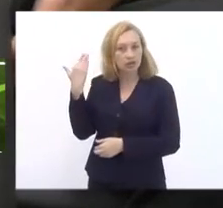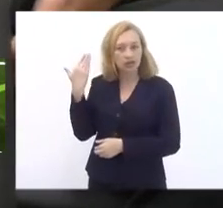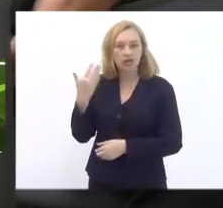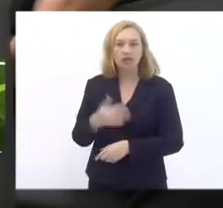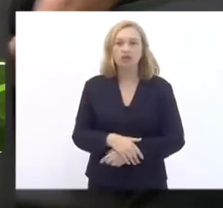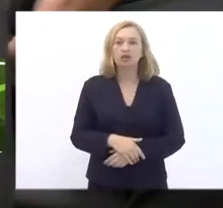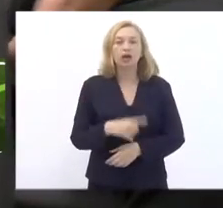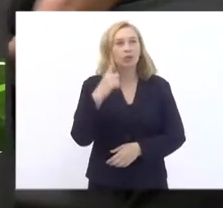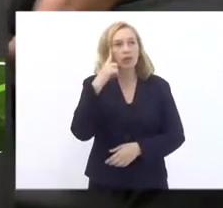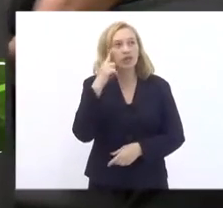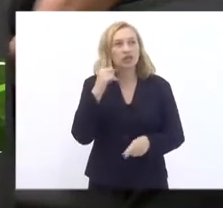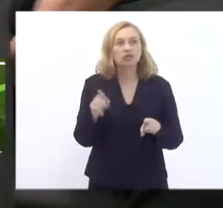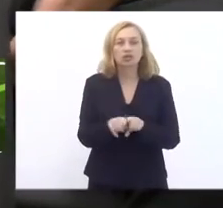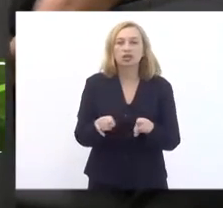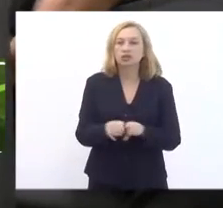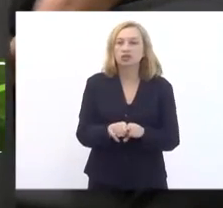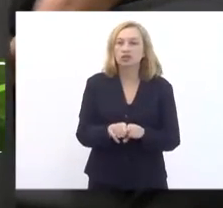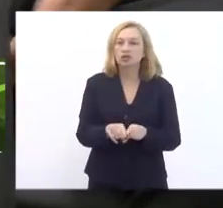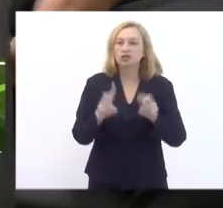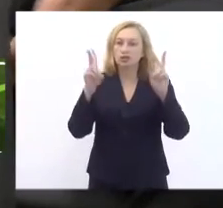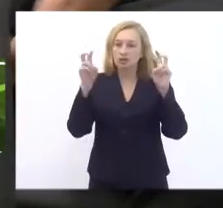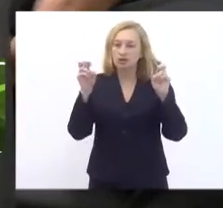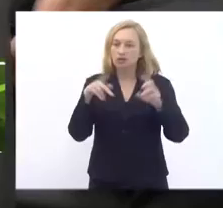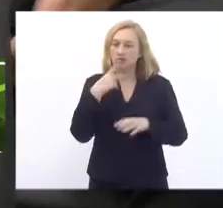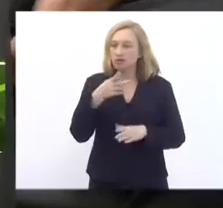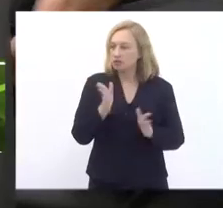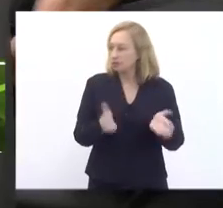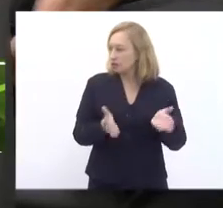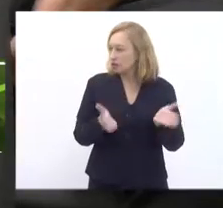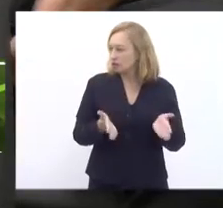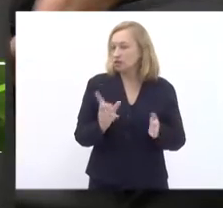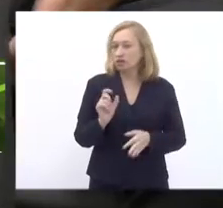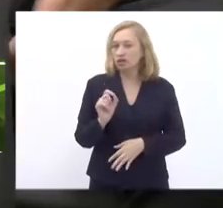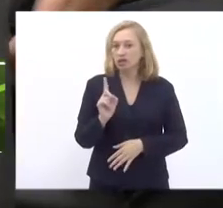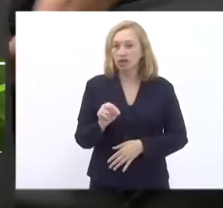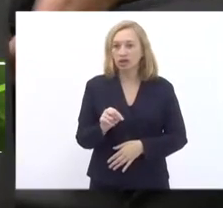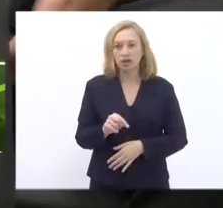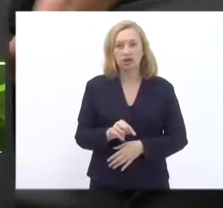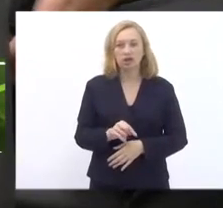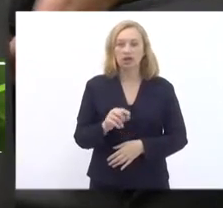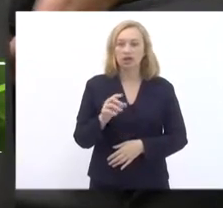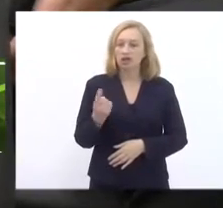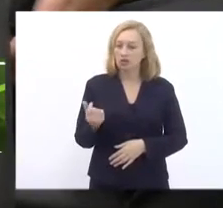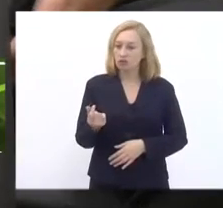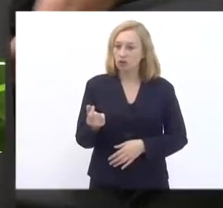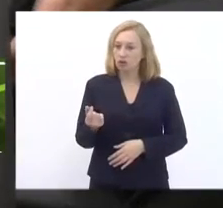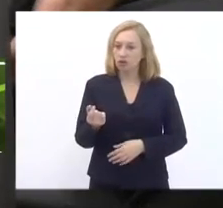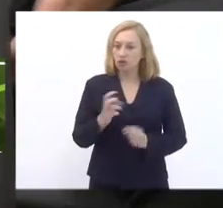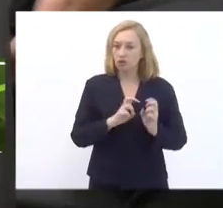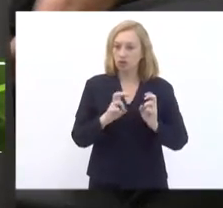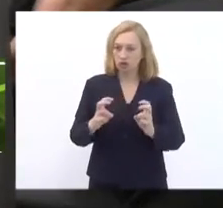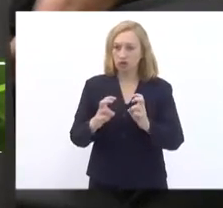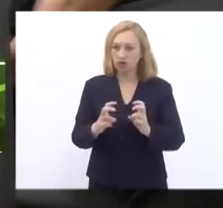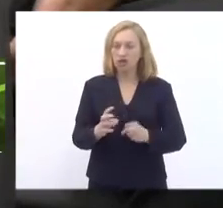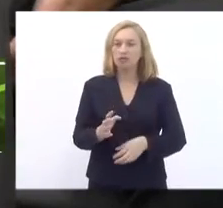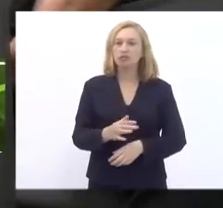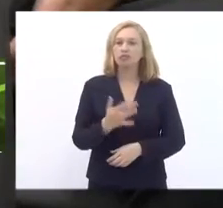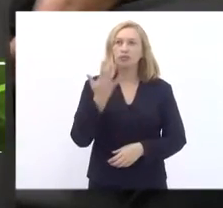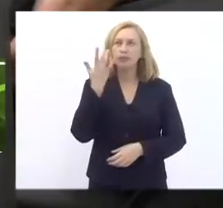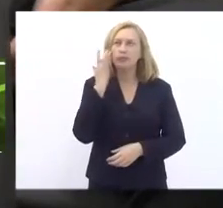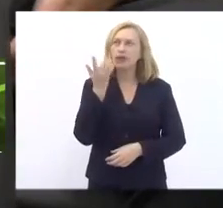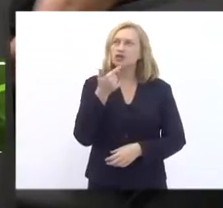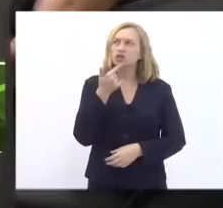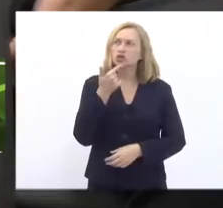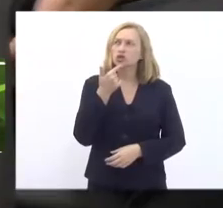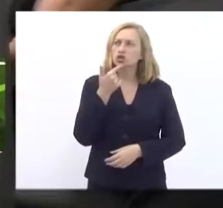E pensando também no tema que será tratado hoje, que é a questão tarifária. E eu acho que ficou,